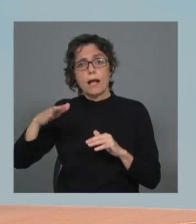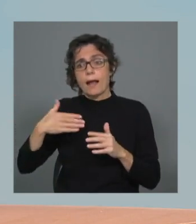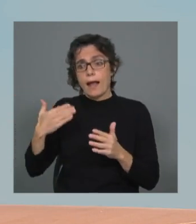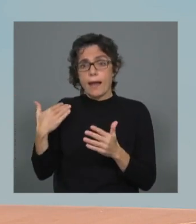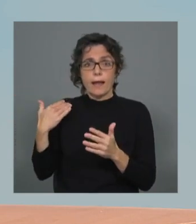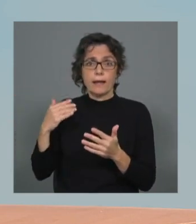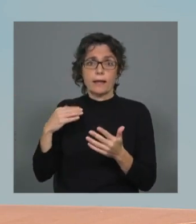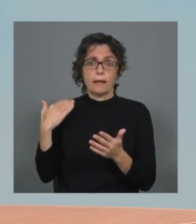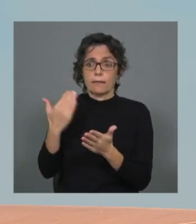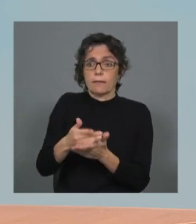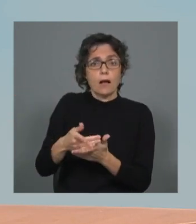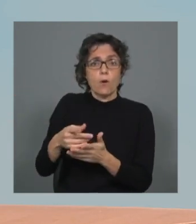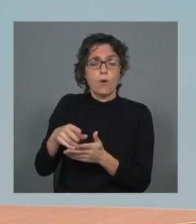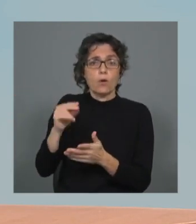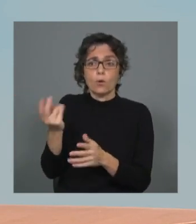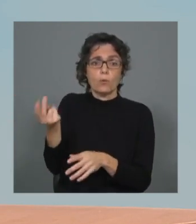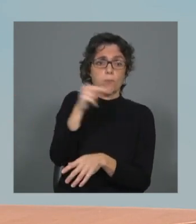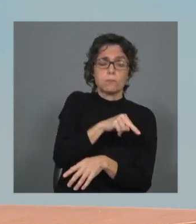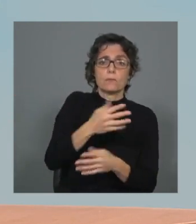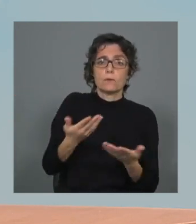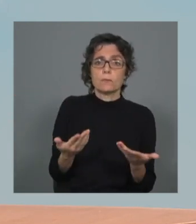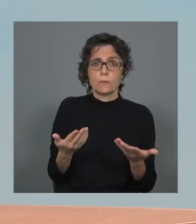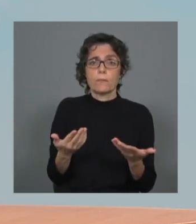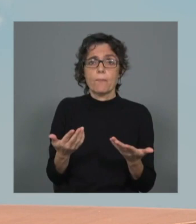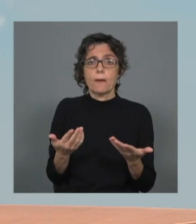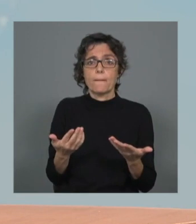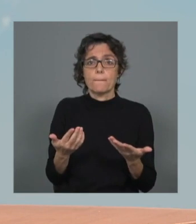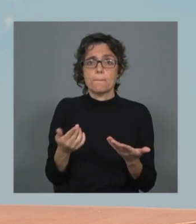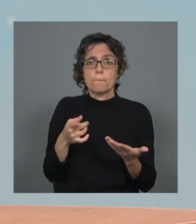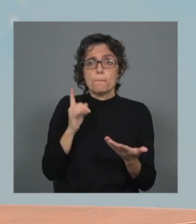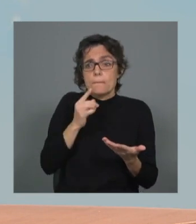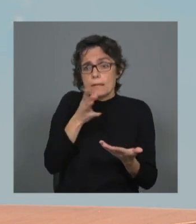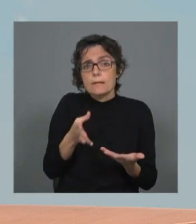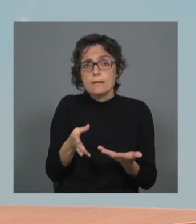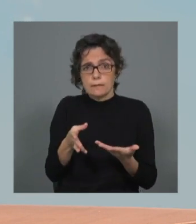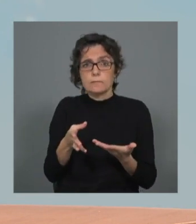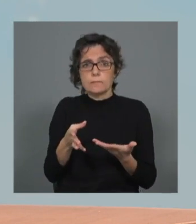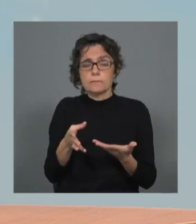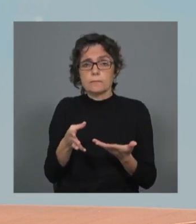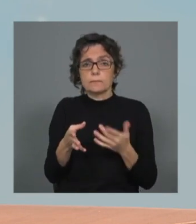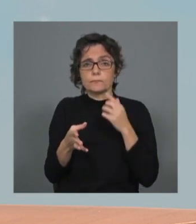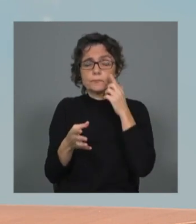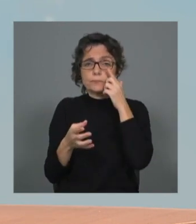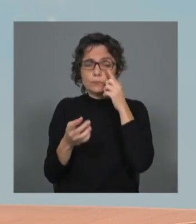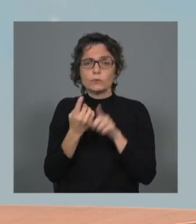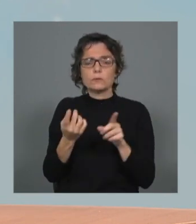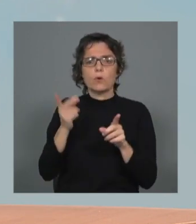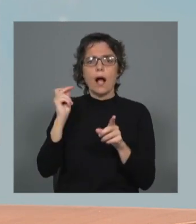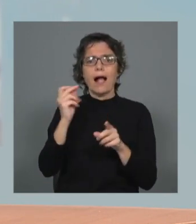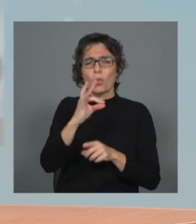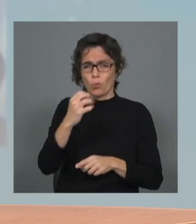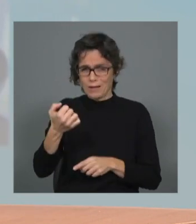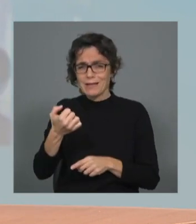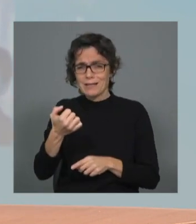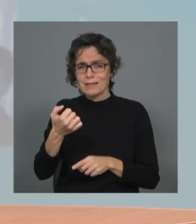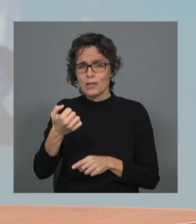suas referências. Qualquer pessoa que esteja em casa nesta altura pense nisso, o que será ter passado mais de 45 anos da sua vida